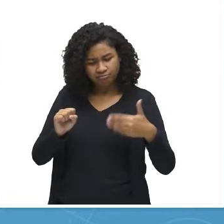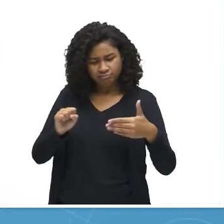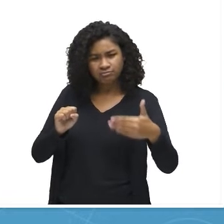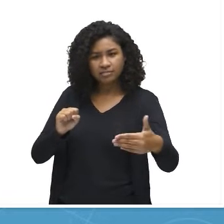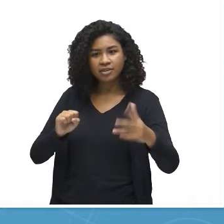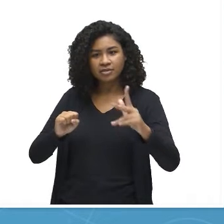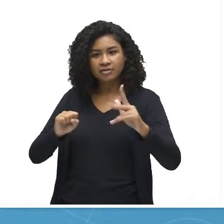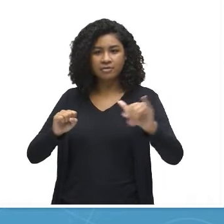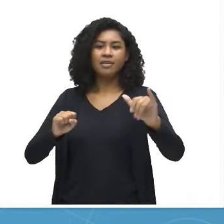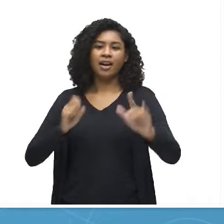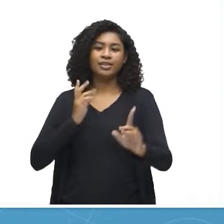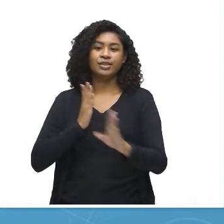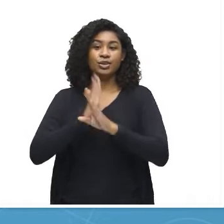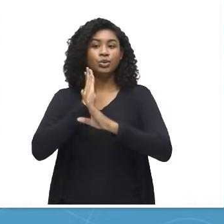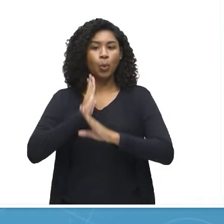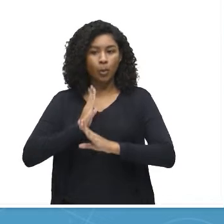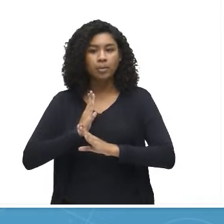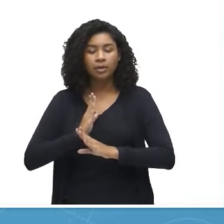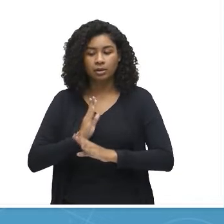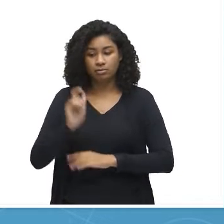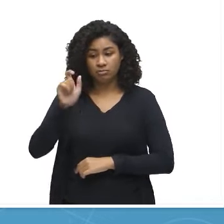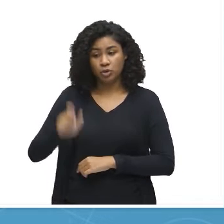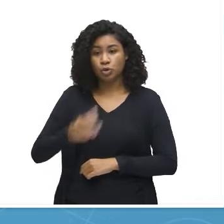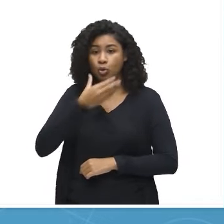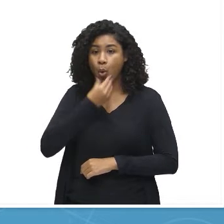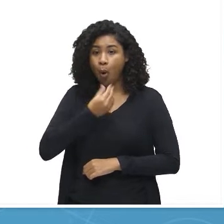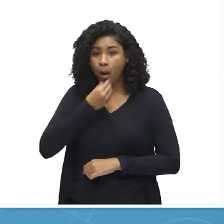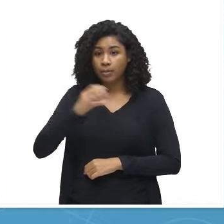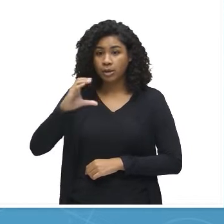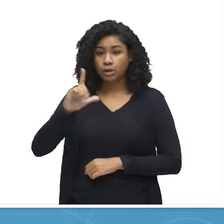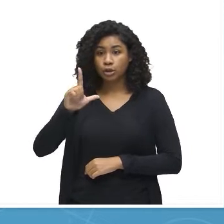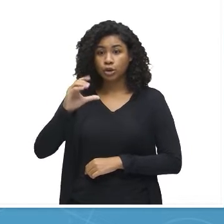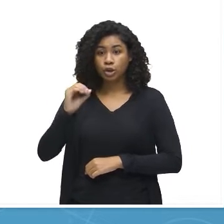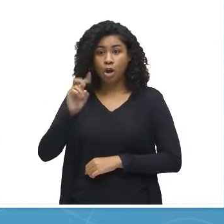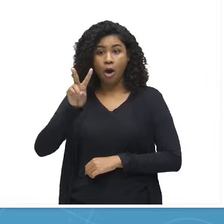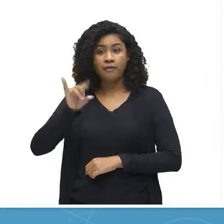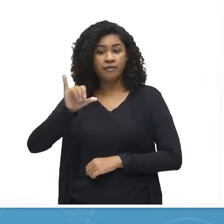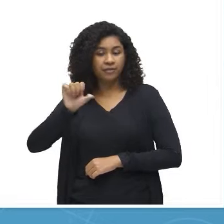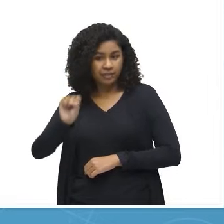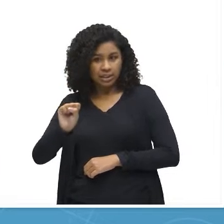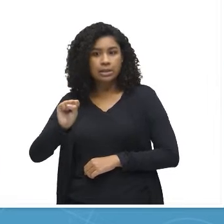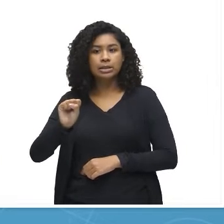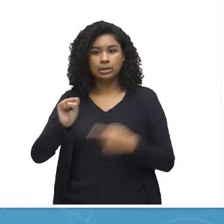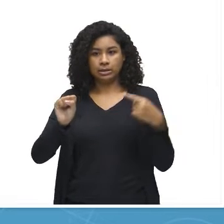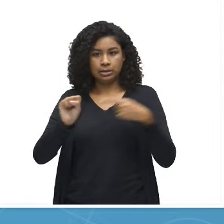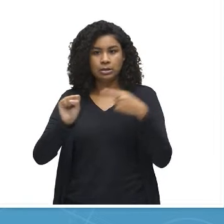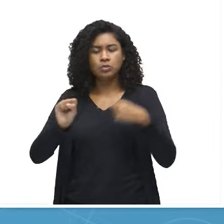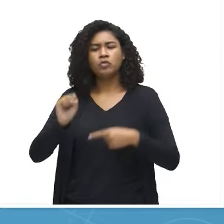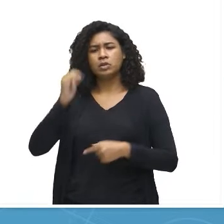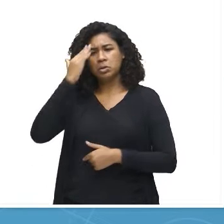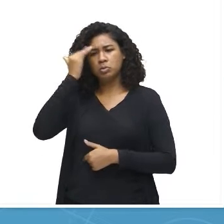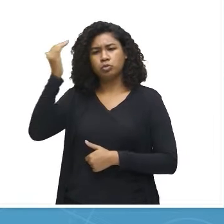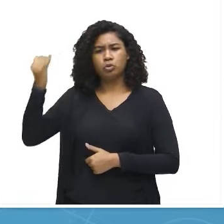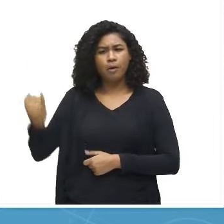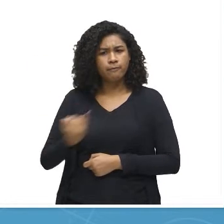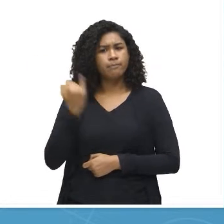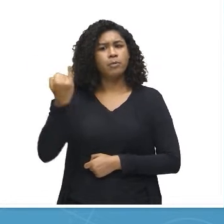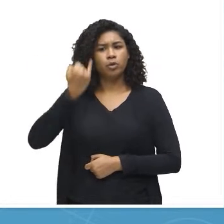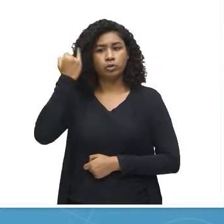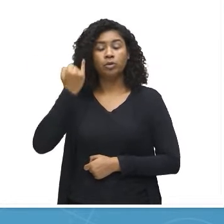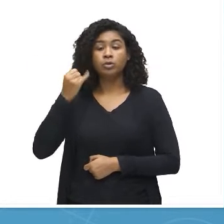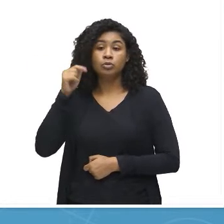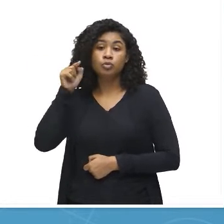nome mais importante aí da dinastia Merovingia. Em homenagem ao avô dele, o Meroveu, é que a